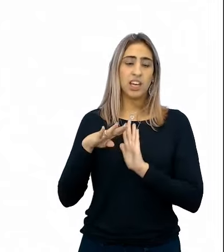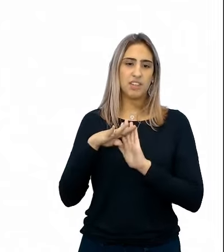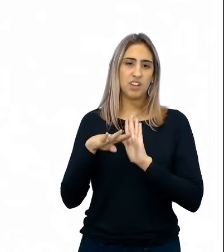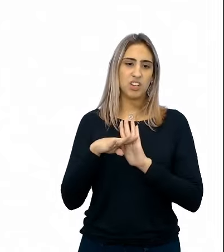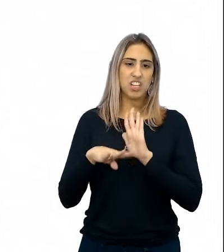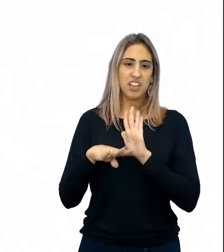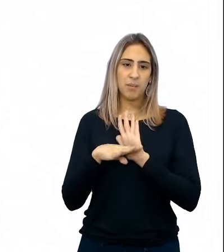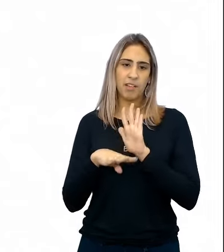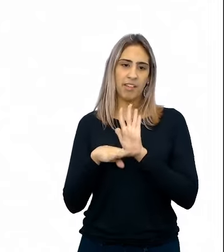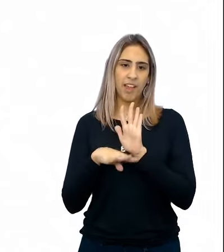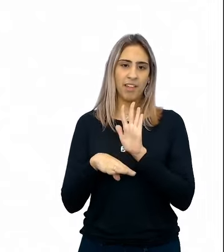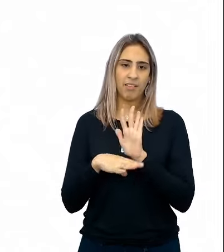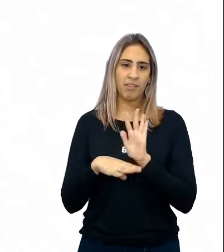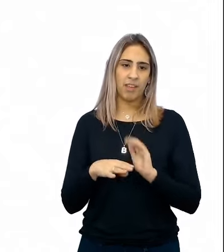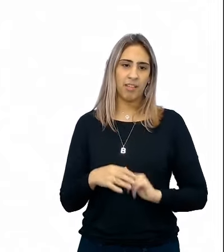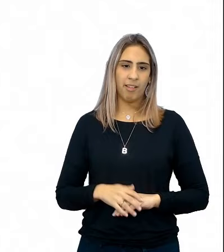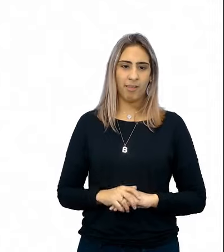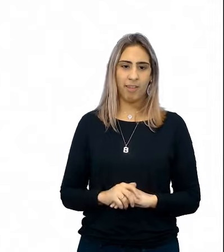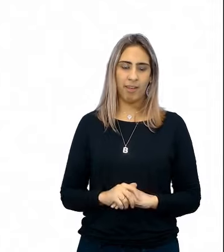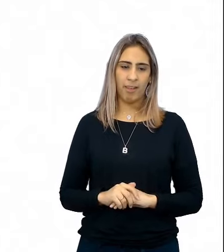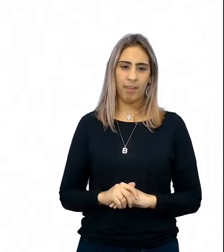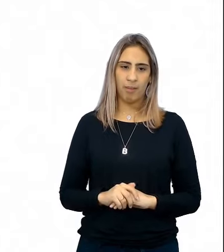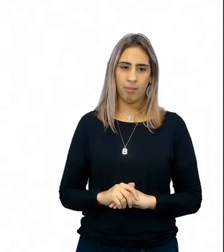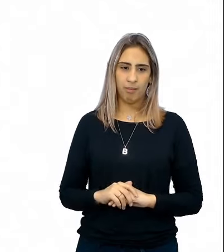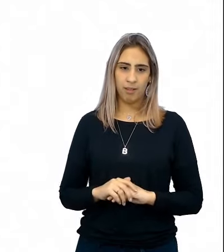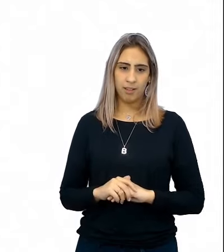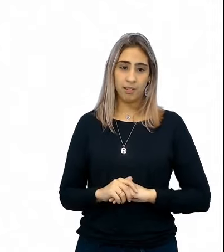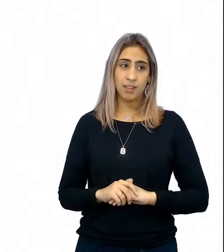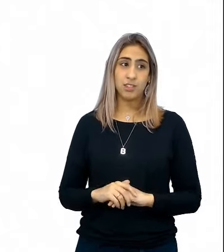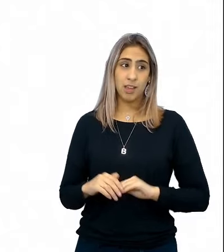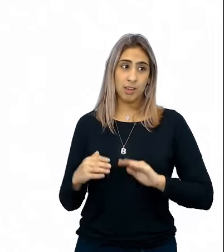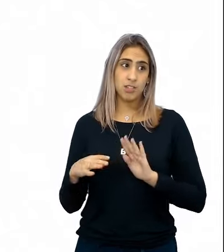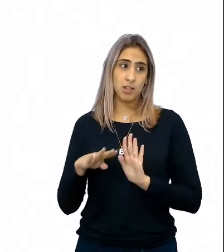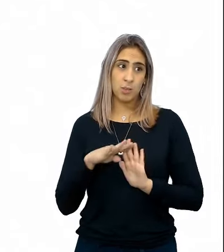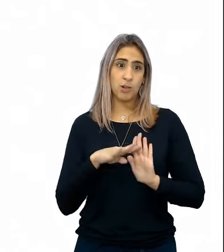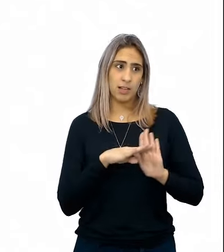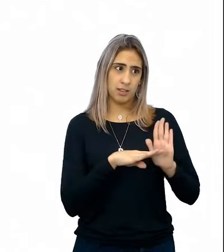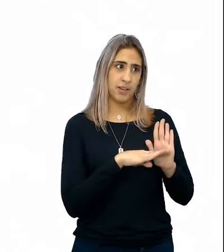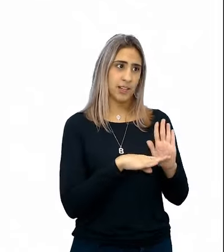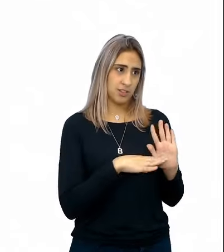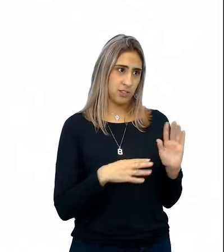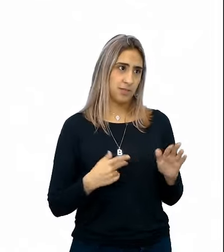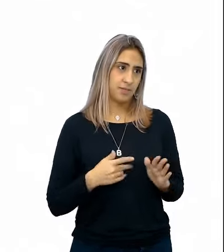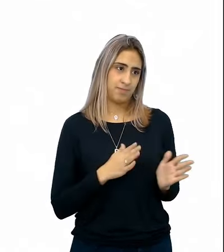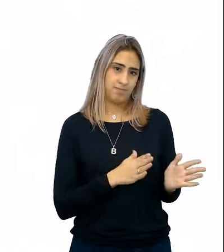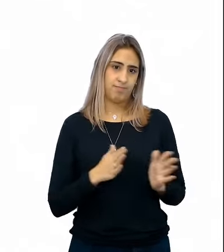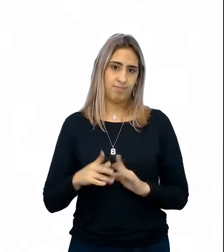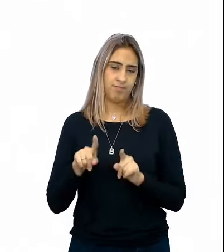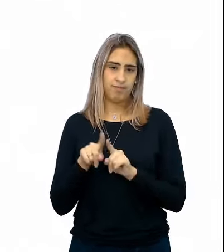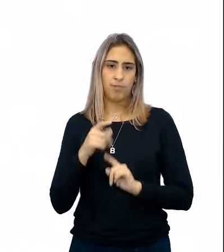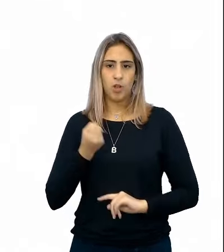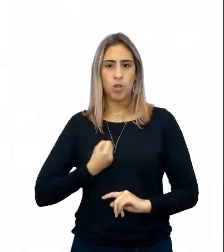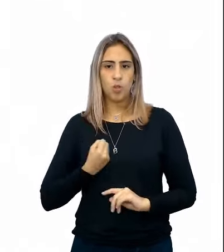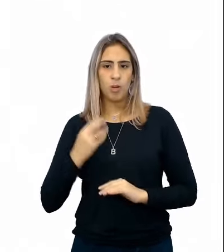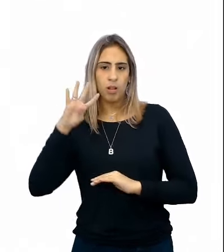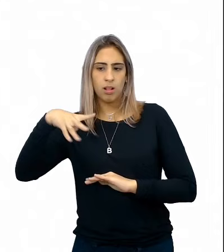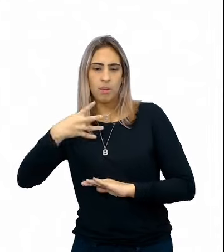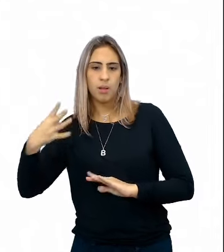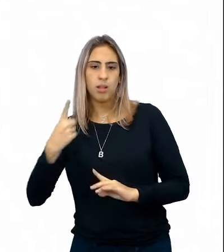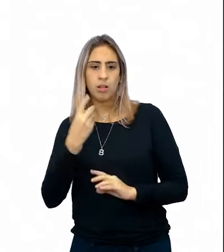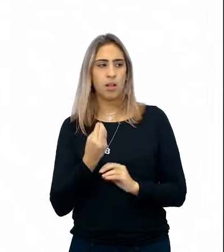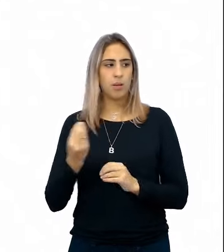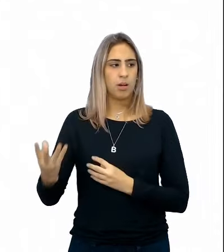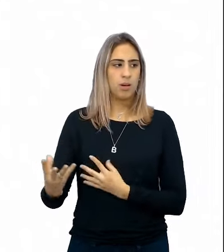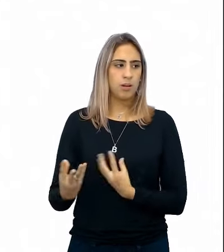colocam assim, nossa, mas é óbvio que está aí. A gente trabalha com uma rede toda, então o que é óbvio para um não é óbvio